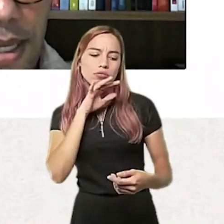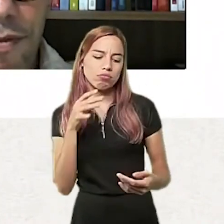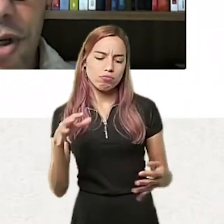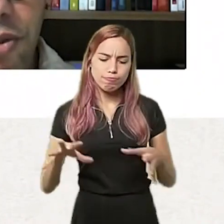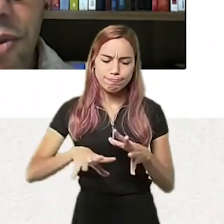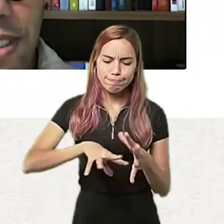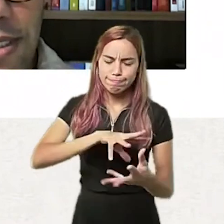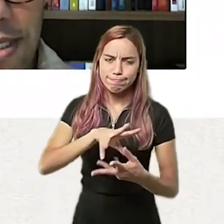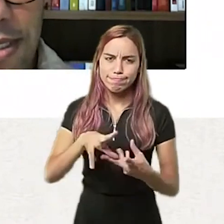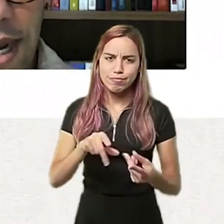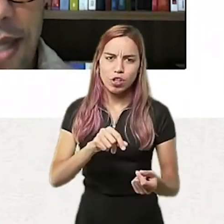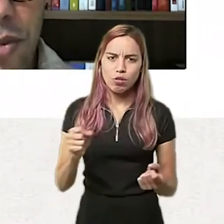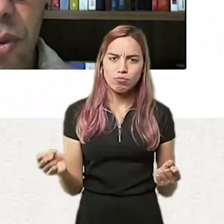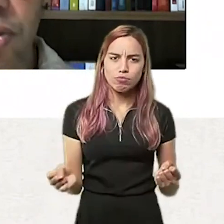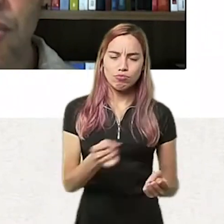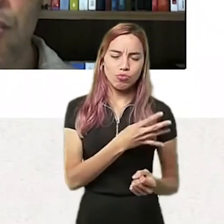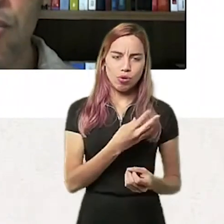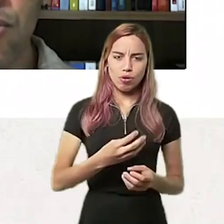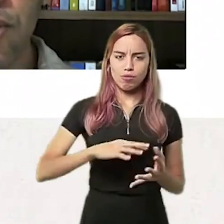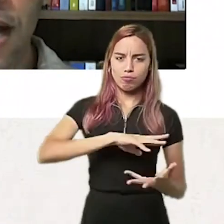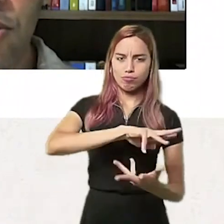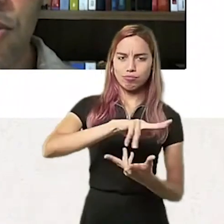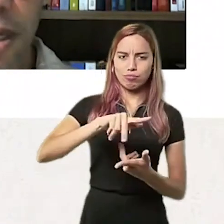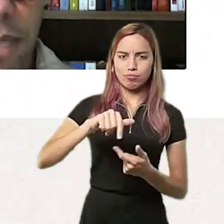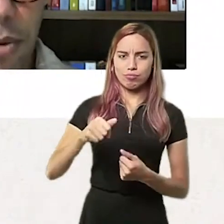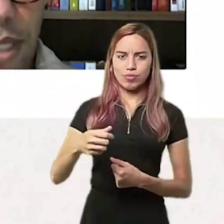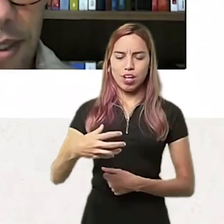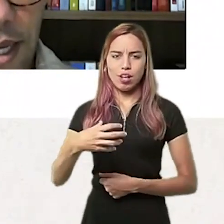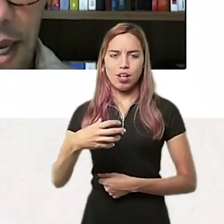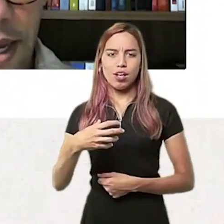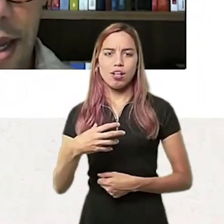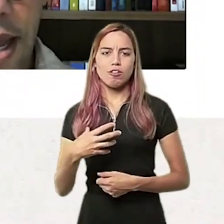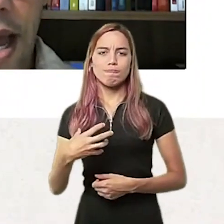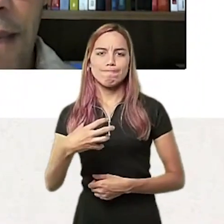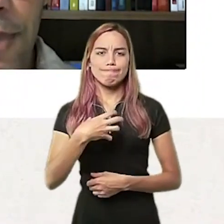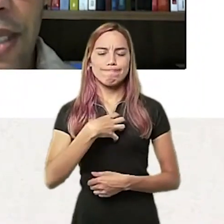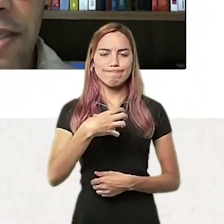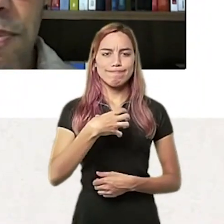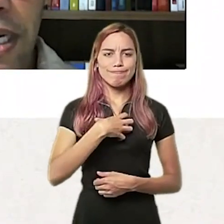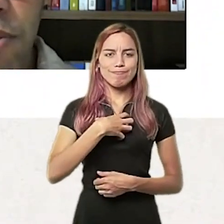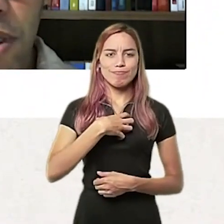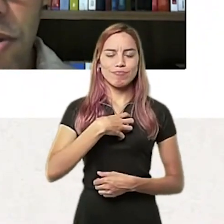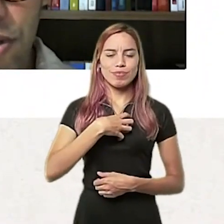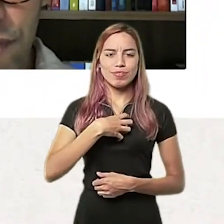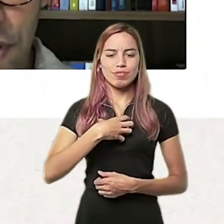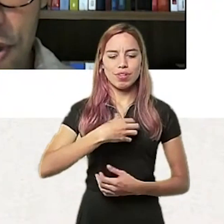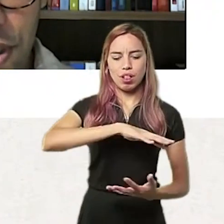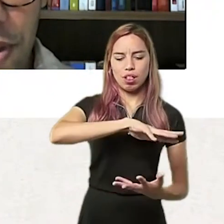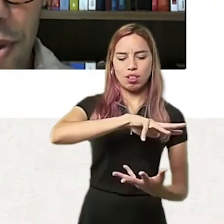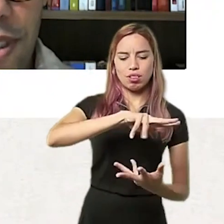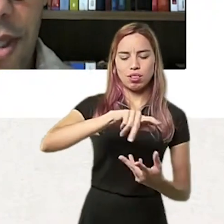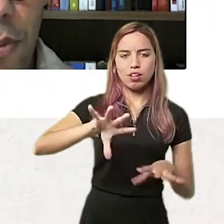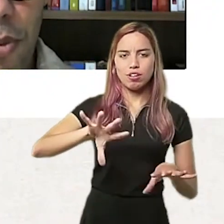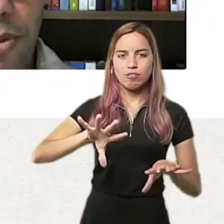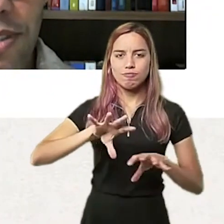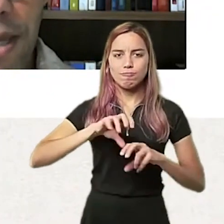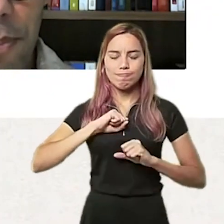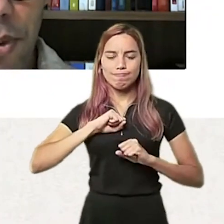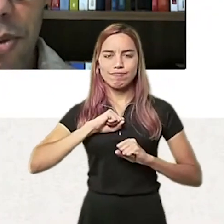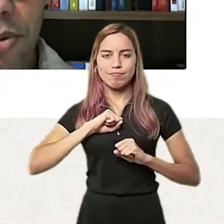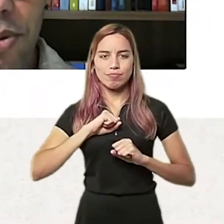da mãe, a voz dos ancestrais, o som gutural do âmago da terra, apenas para quando te for dito que